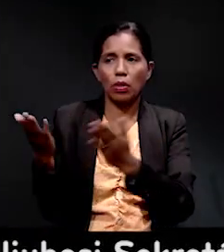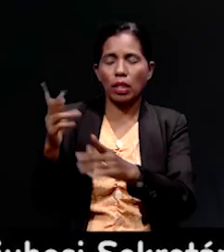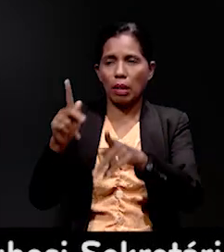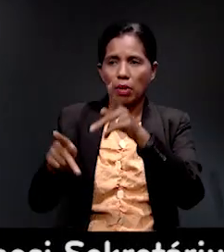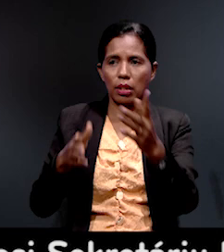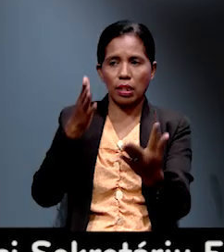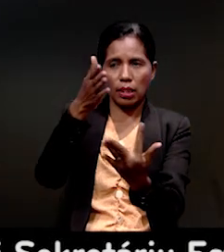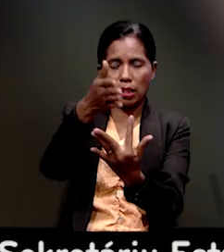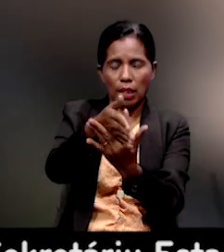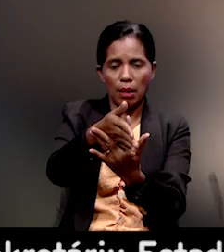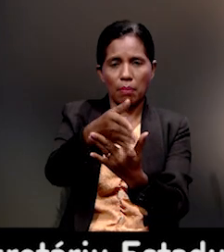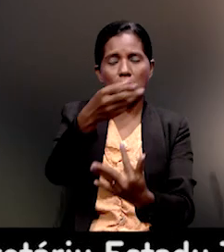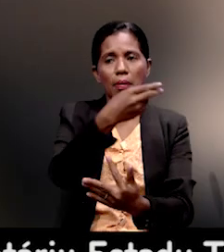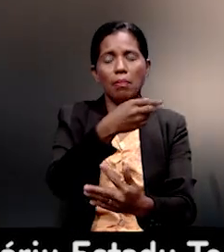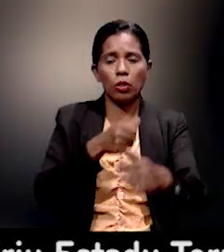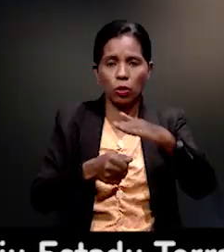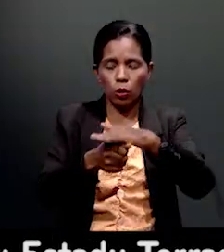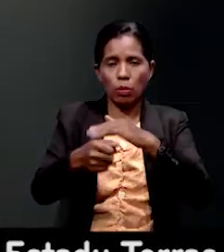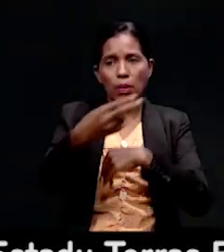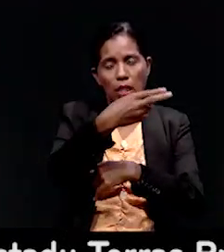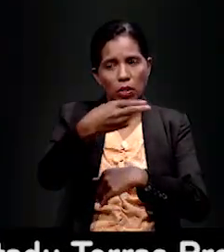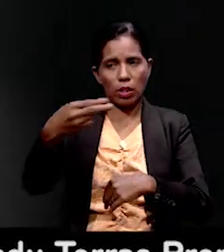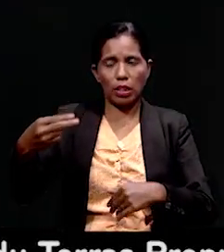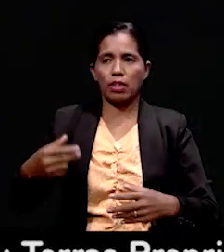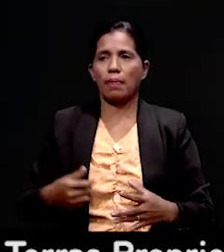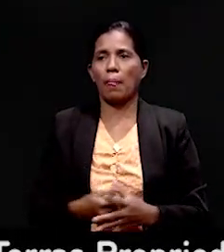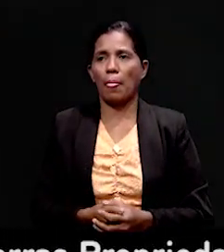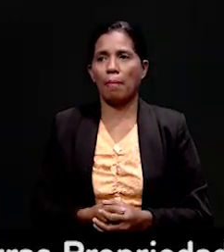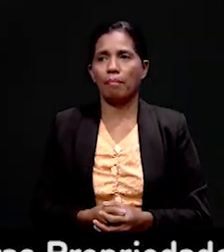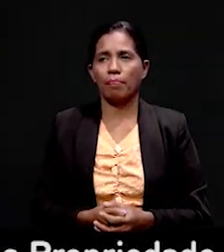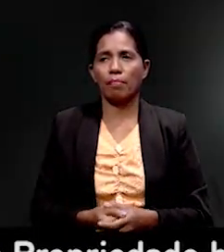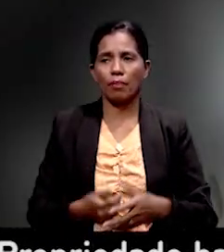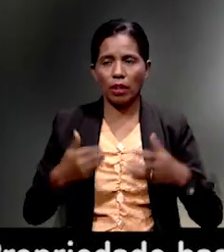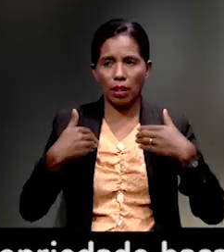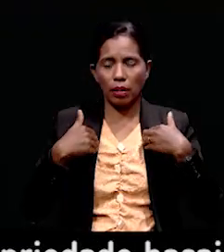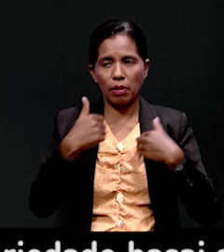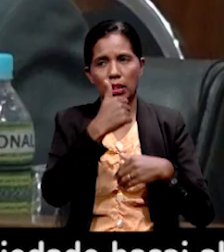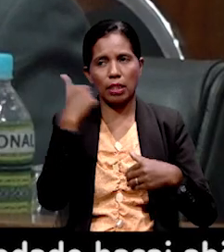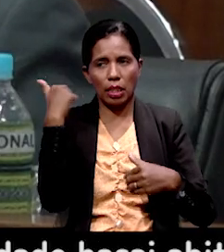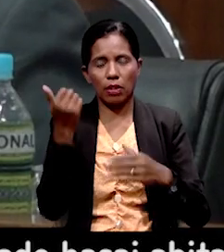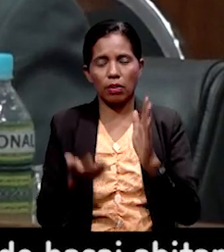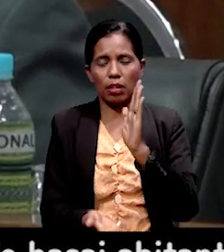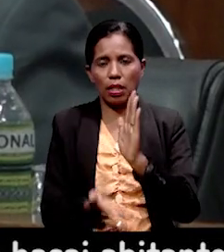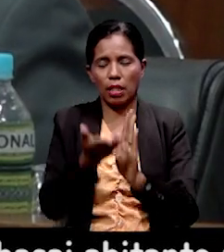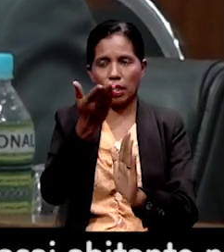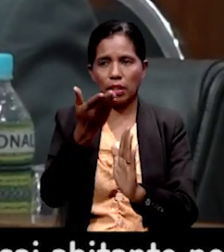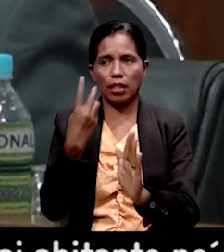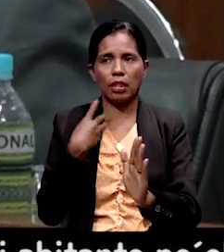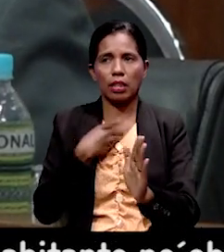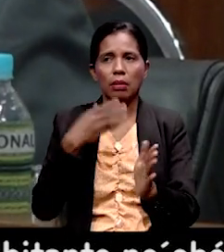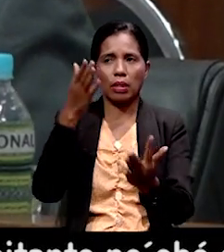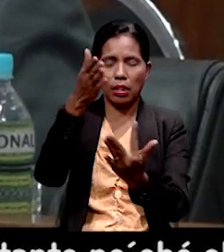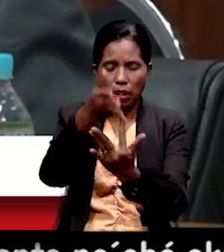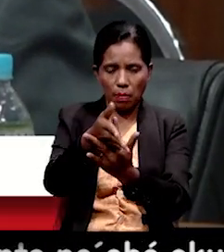ilegál pa Indonesia. Ia buat seluk, asliu. Ike bel tama ona bahe parte